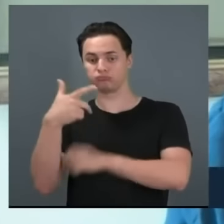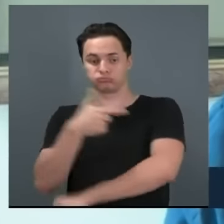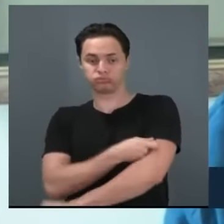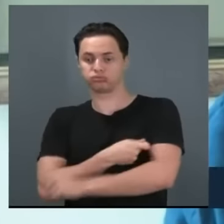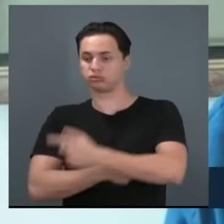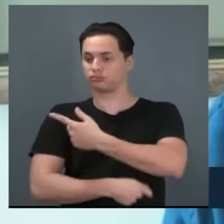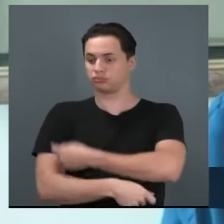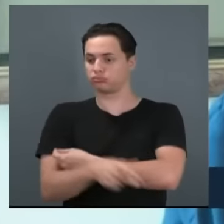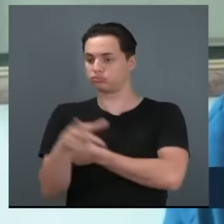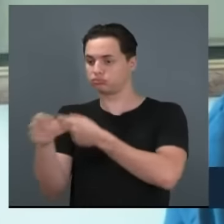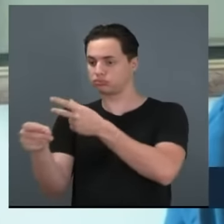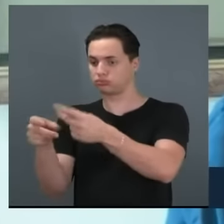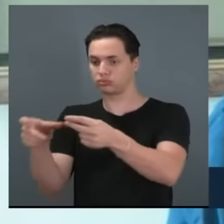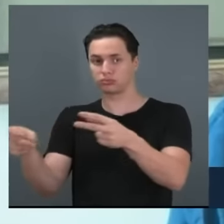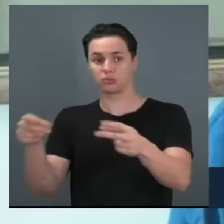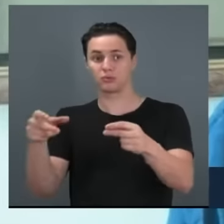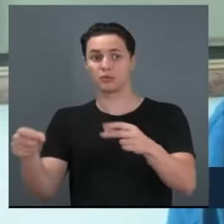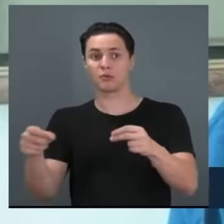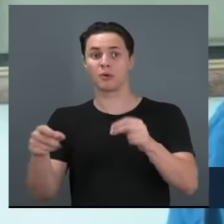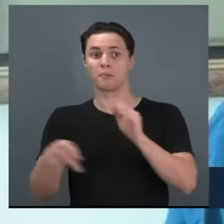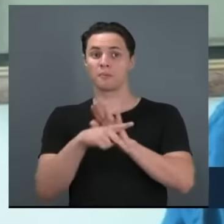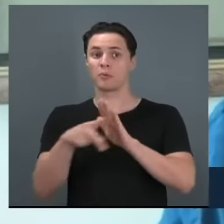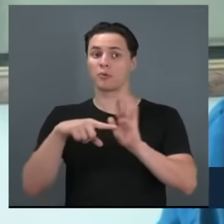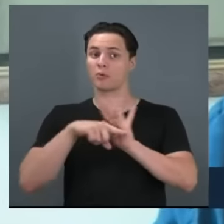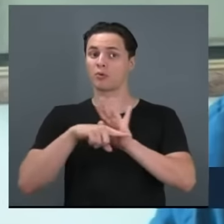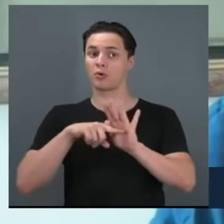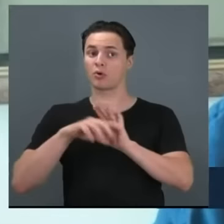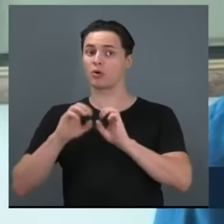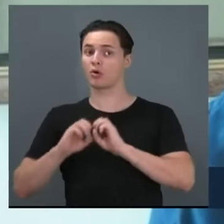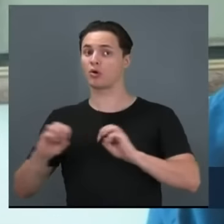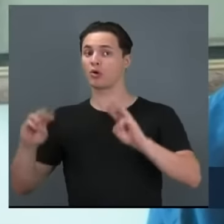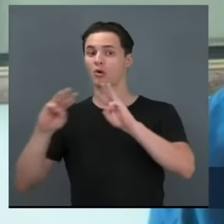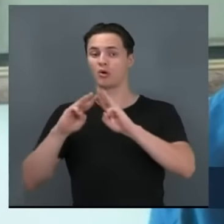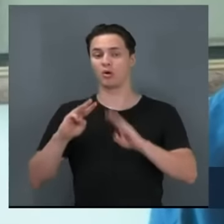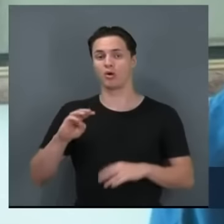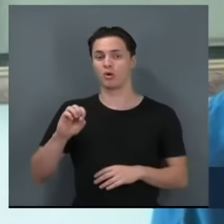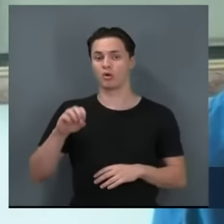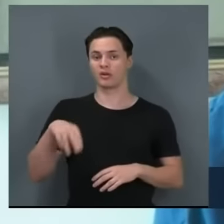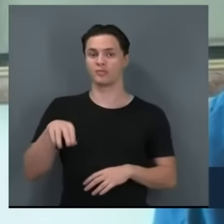infantil, segundo a Organização Mundial de Saúde e a Unicef,